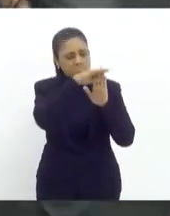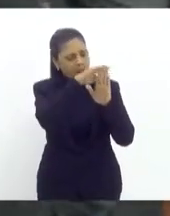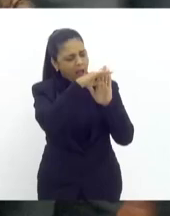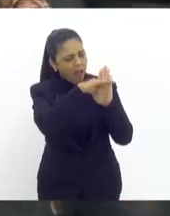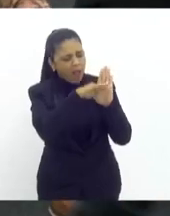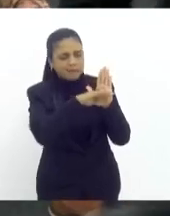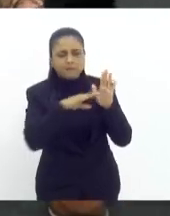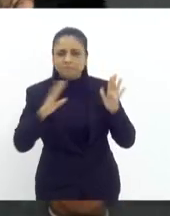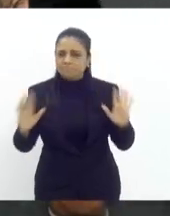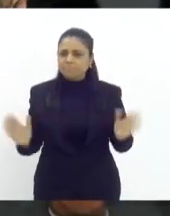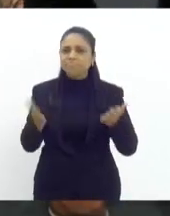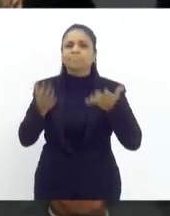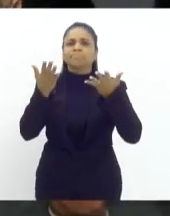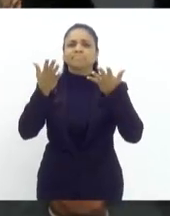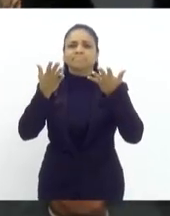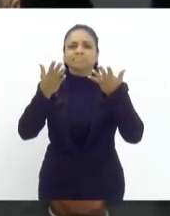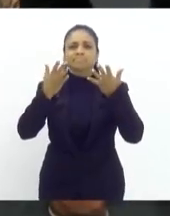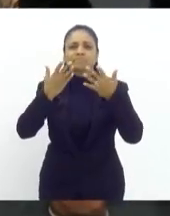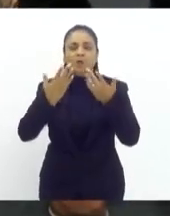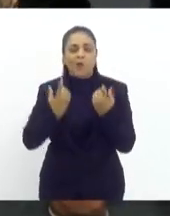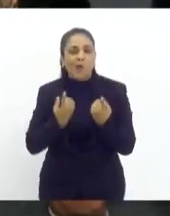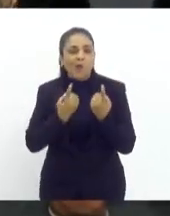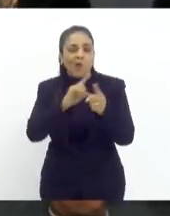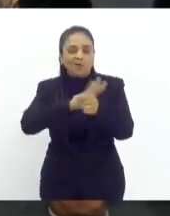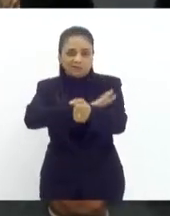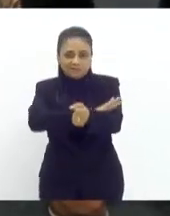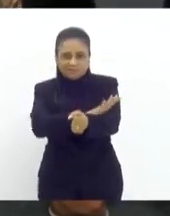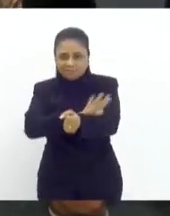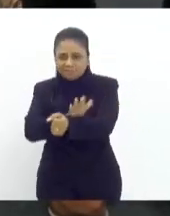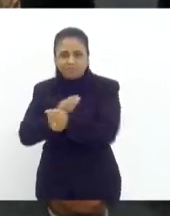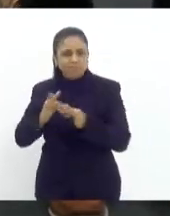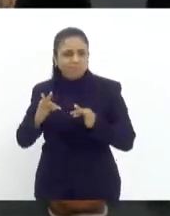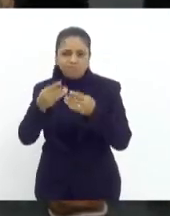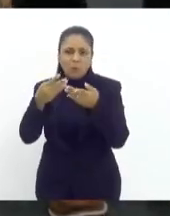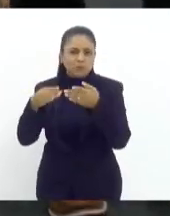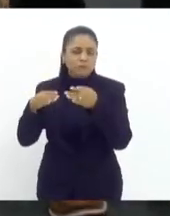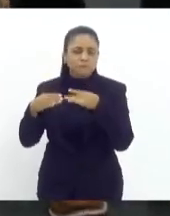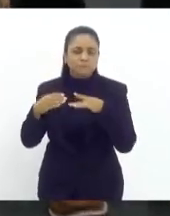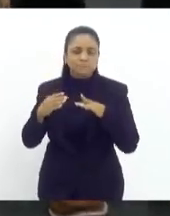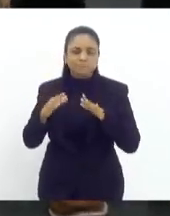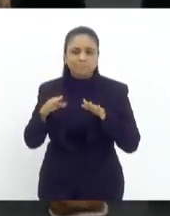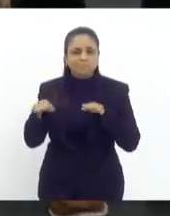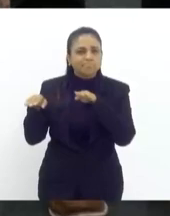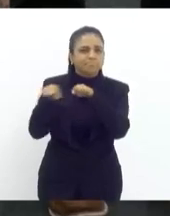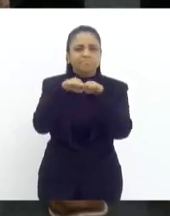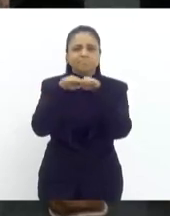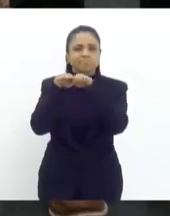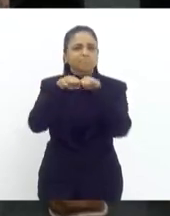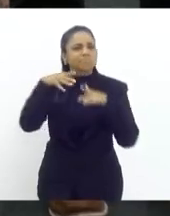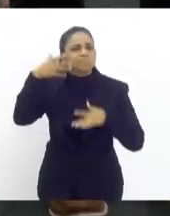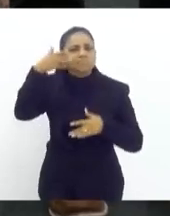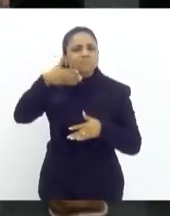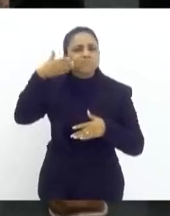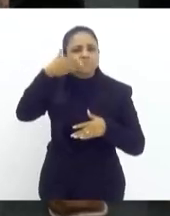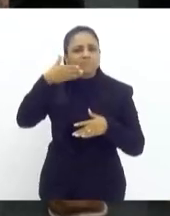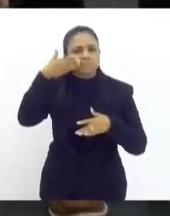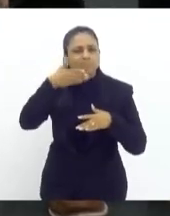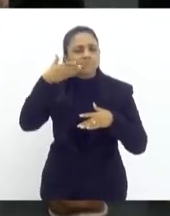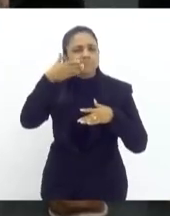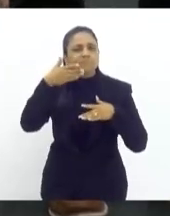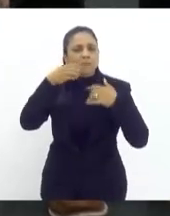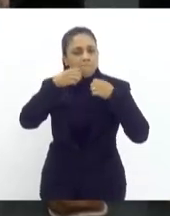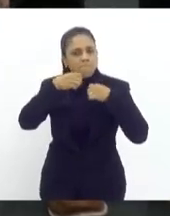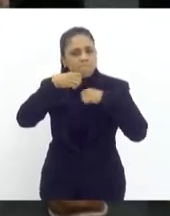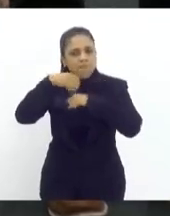inflamada na questão atinente ao racismo todas foram inânimes em virem aqui fazerem os seus discursos jogarem para suas